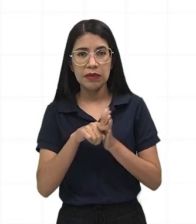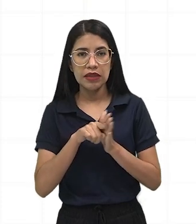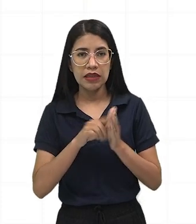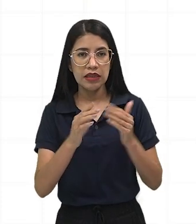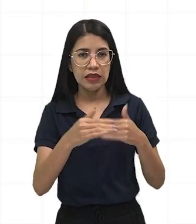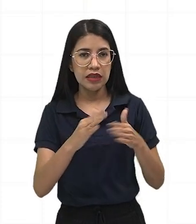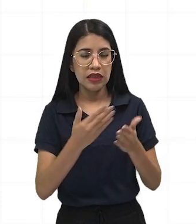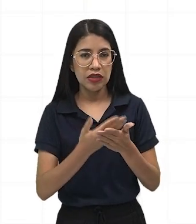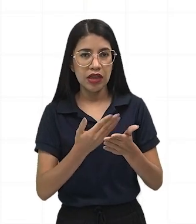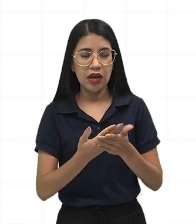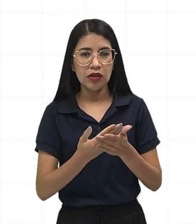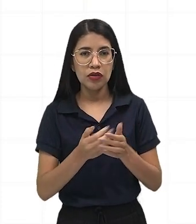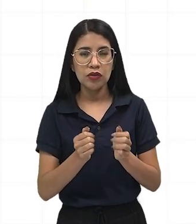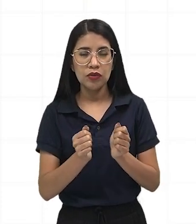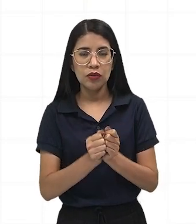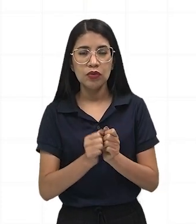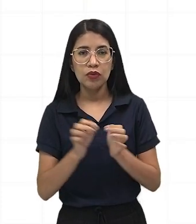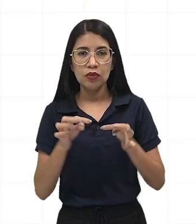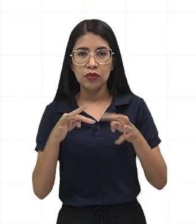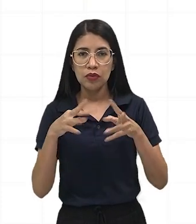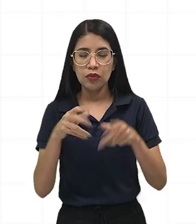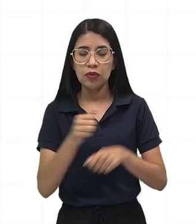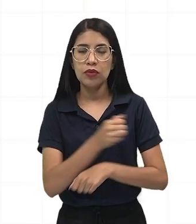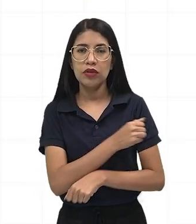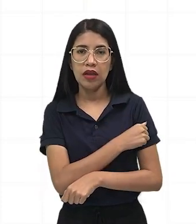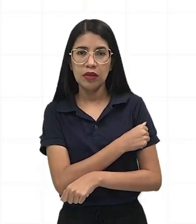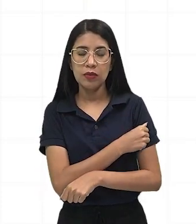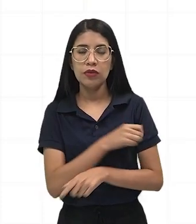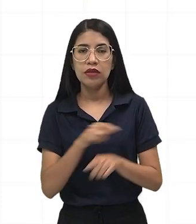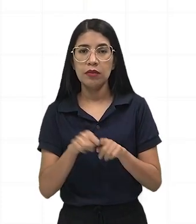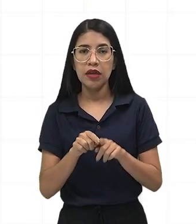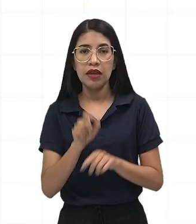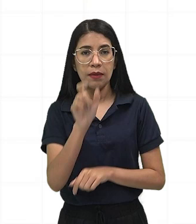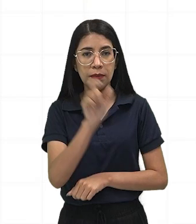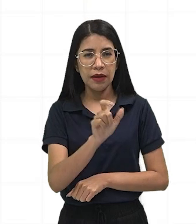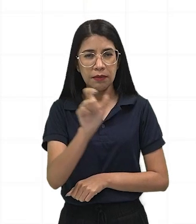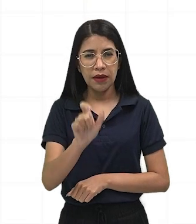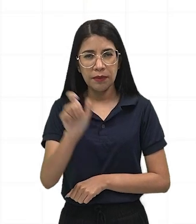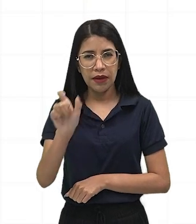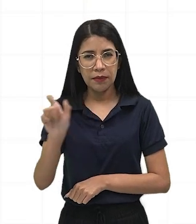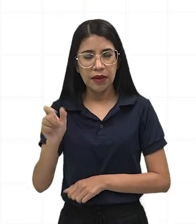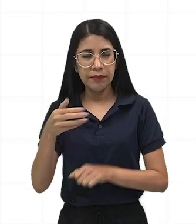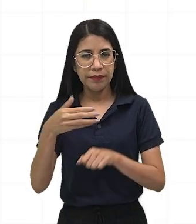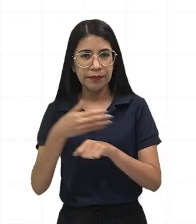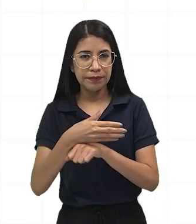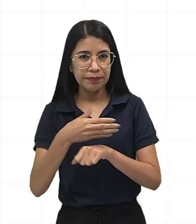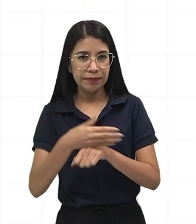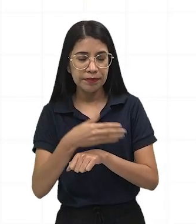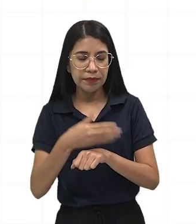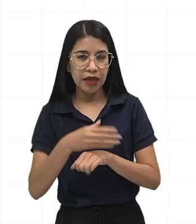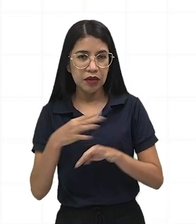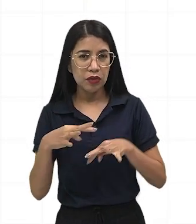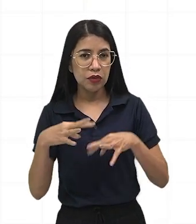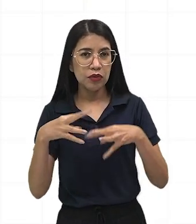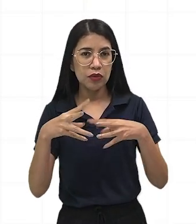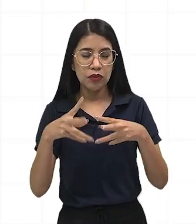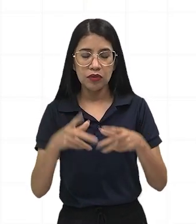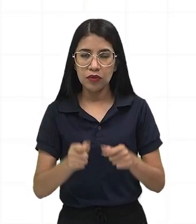seus colegas, incluindo você, por isso são